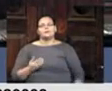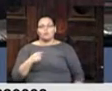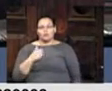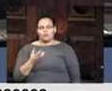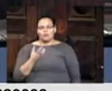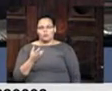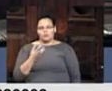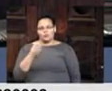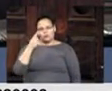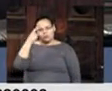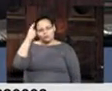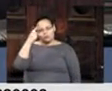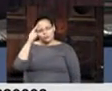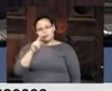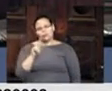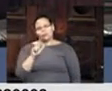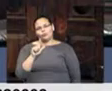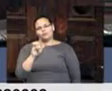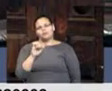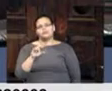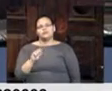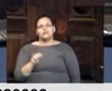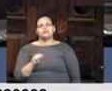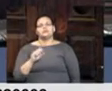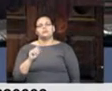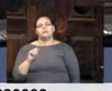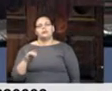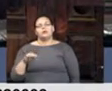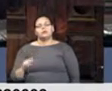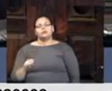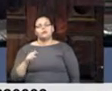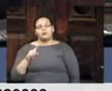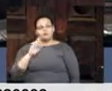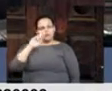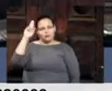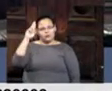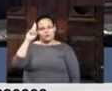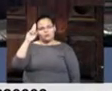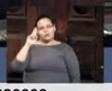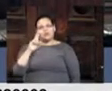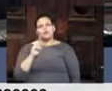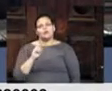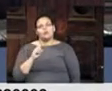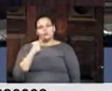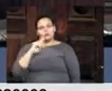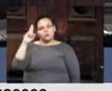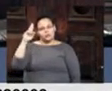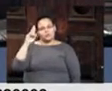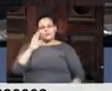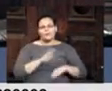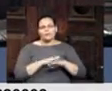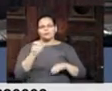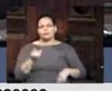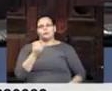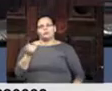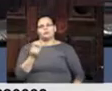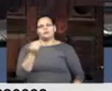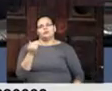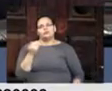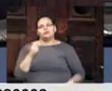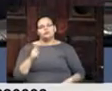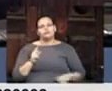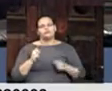Quero lembrar de Ulisses Guimarães como líder, um dos líderes mais importantes do